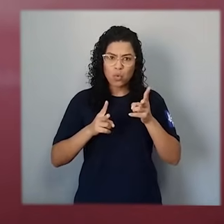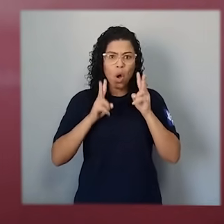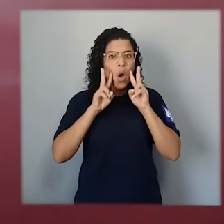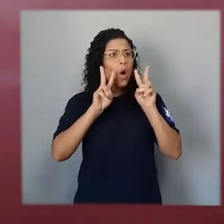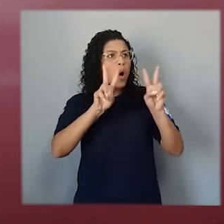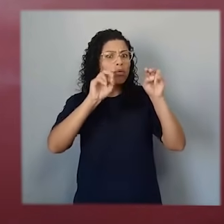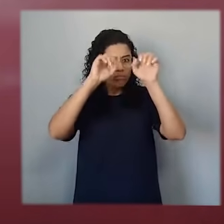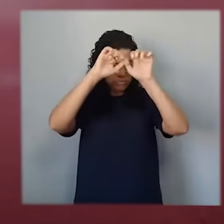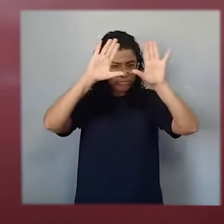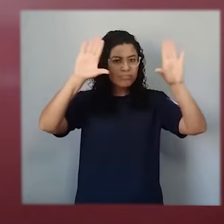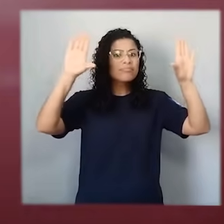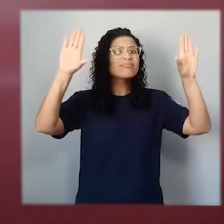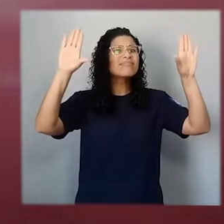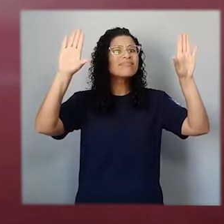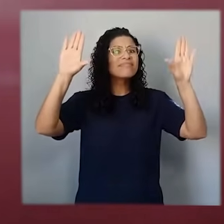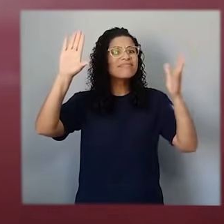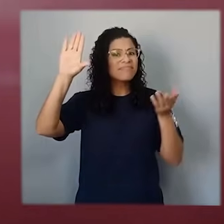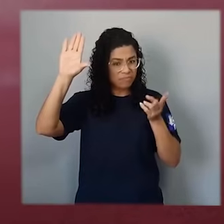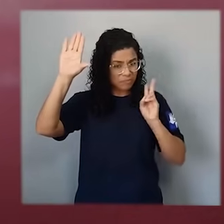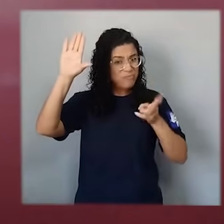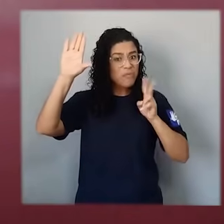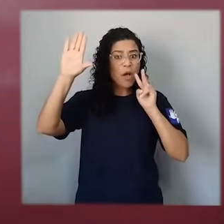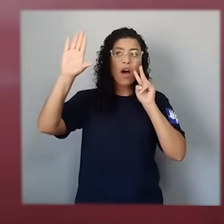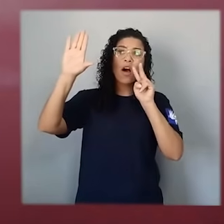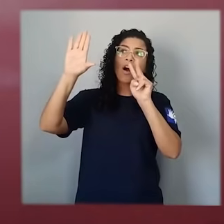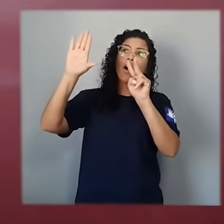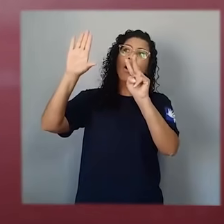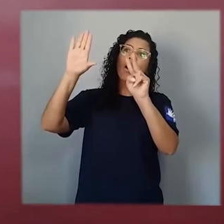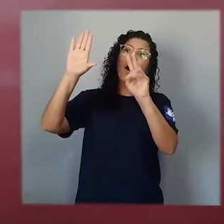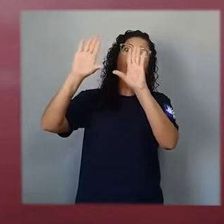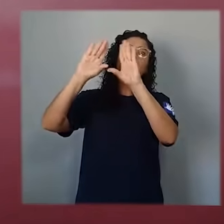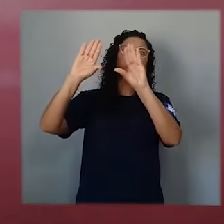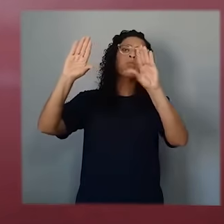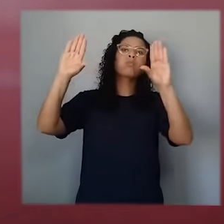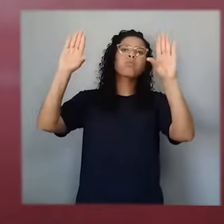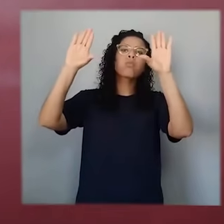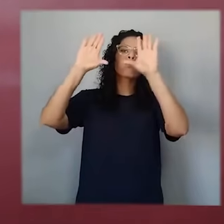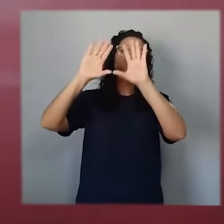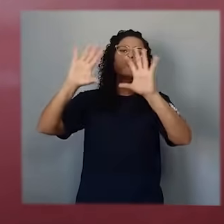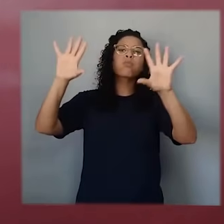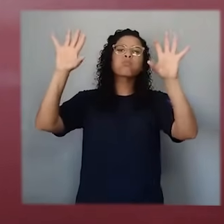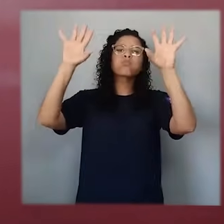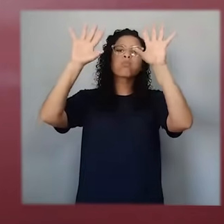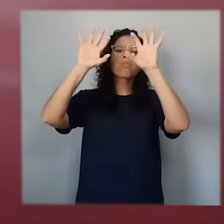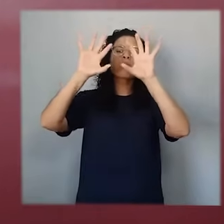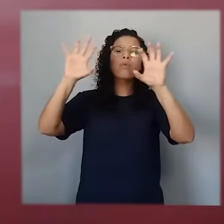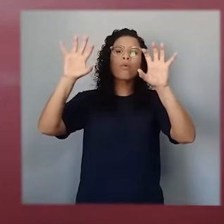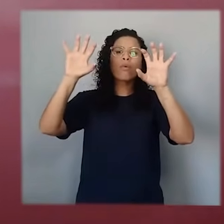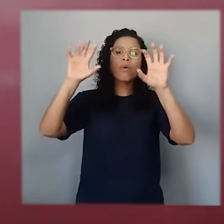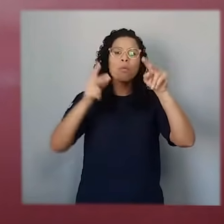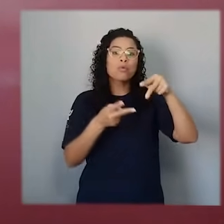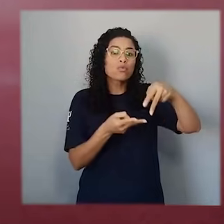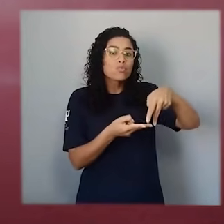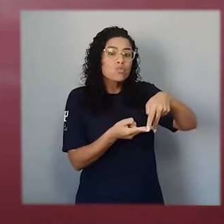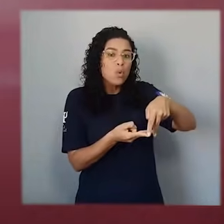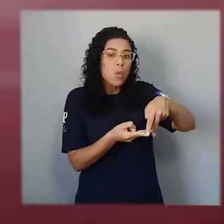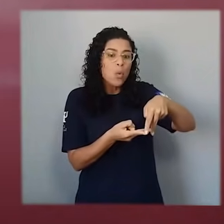céu? Vocês continuam olhando para as nuvens, para as sombras, para